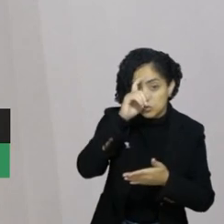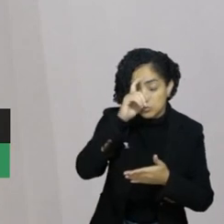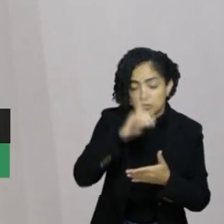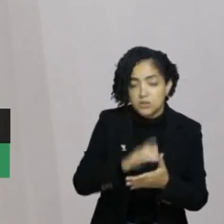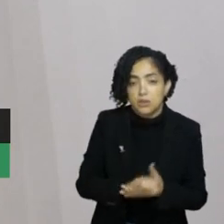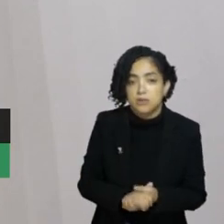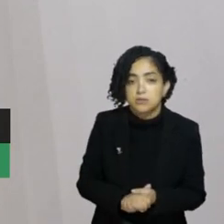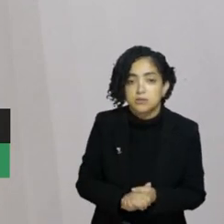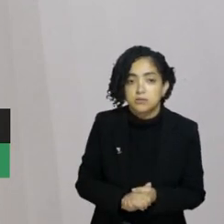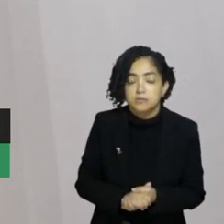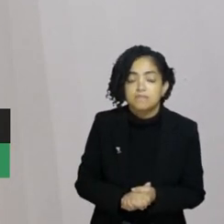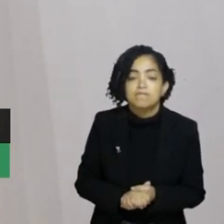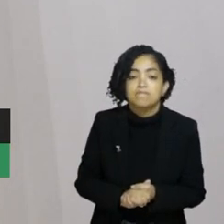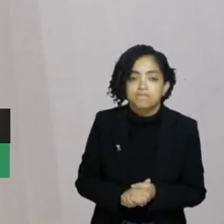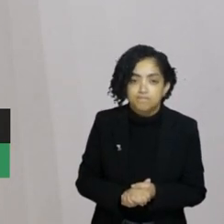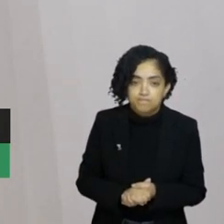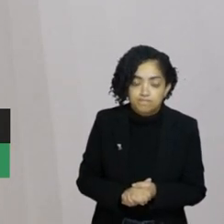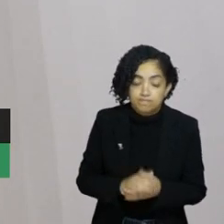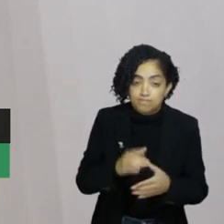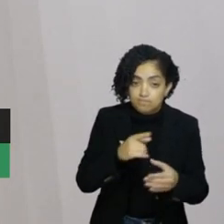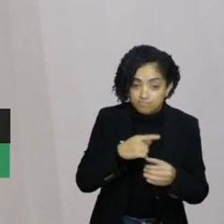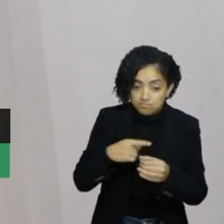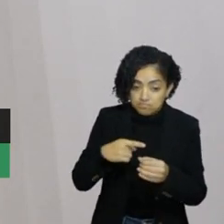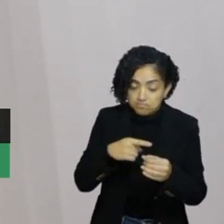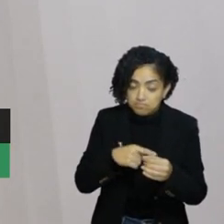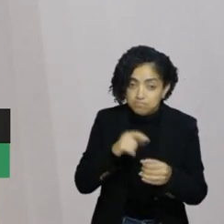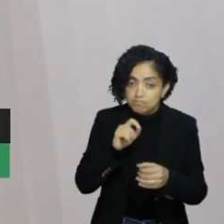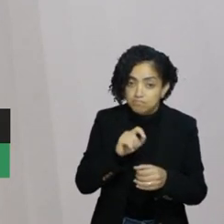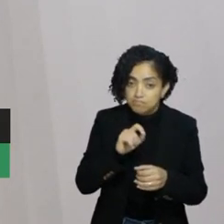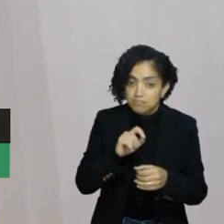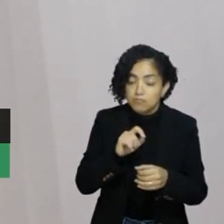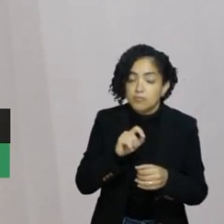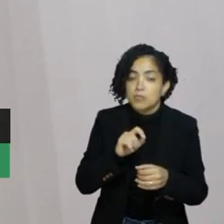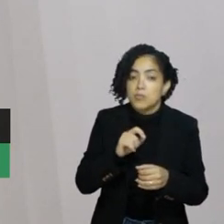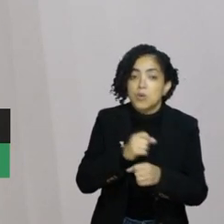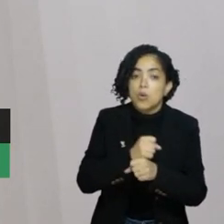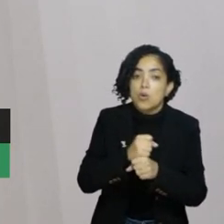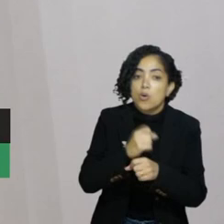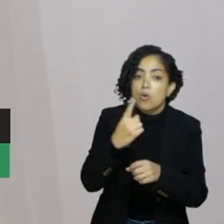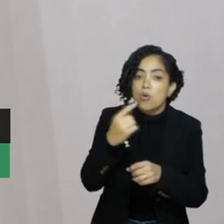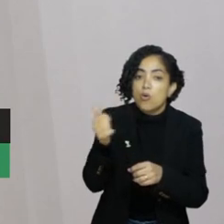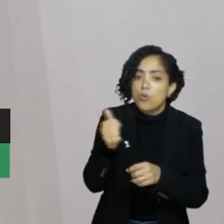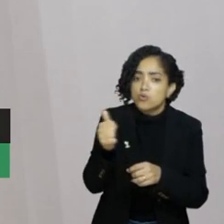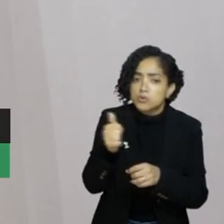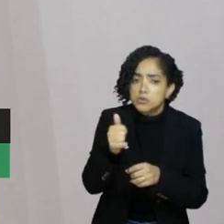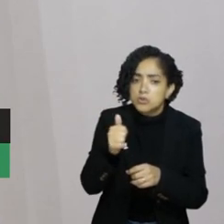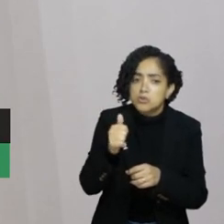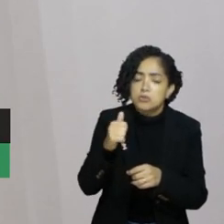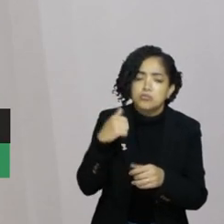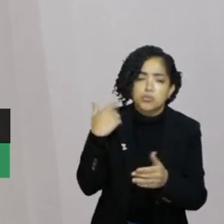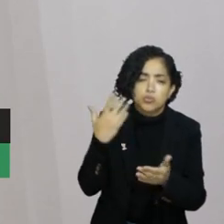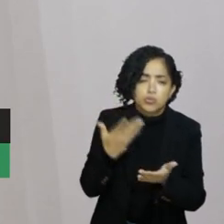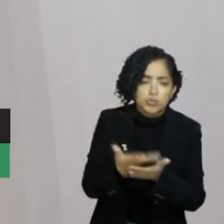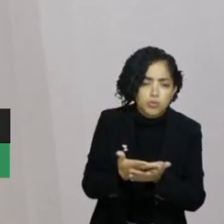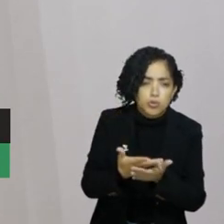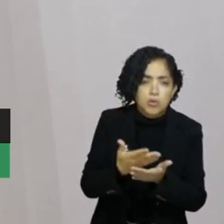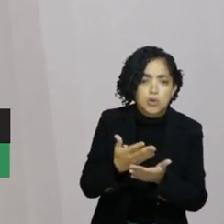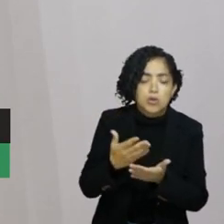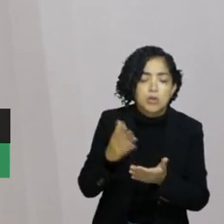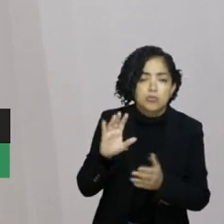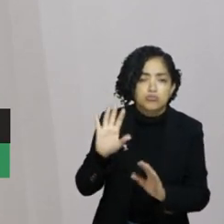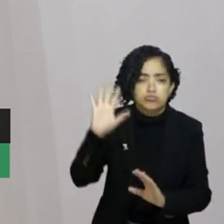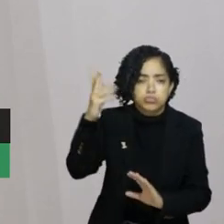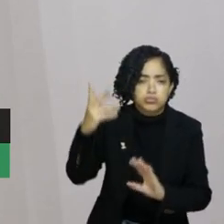Confederação Nacional dos Municípios, nos últimos 11 anos, todos os desastres naturais que ocorreram no